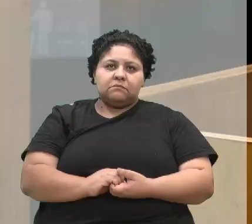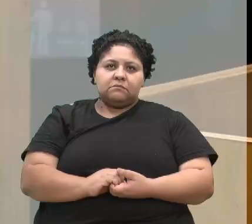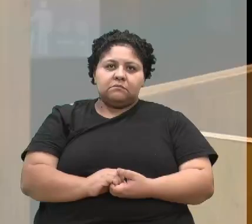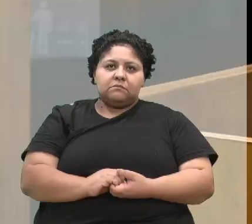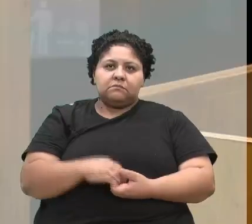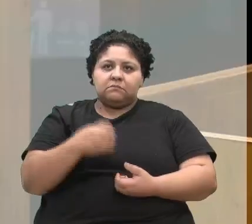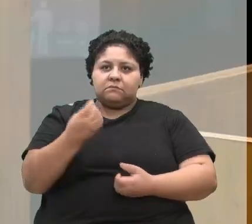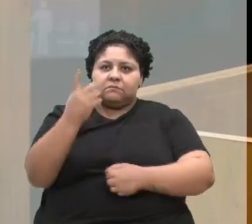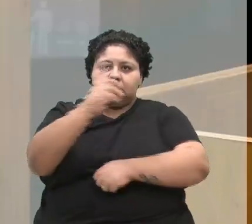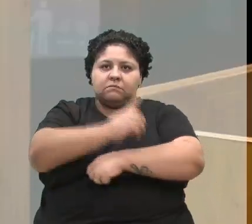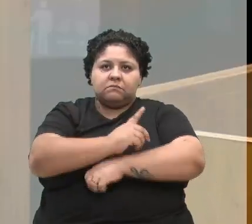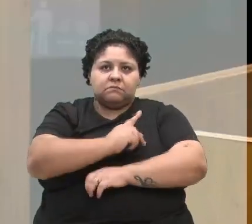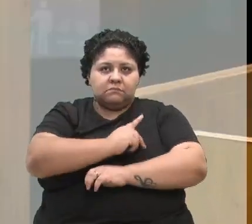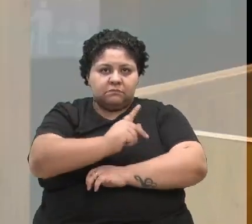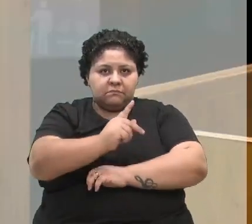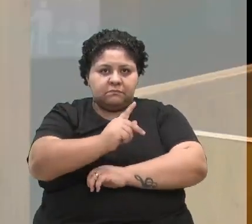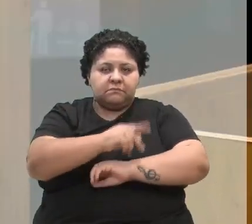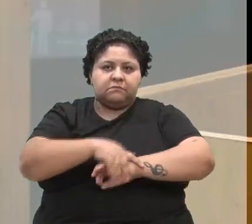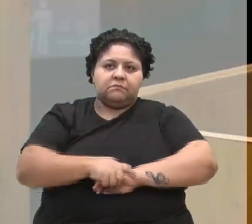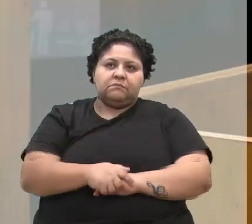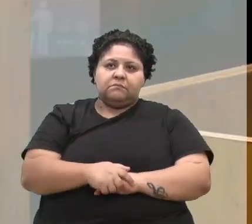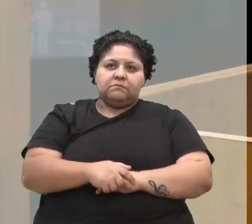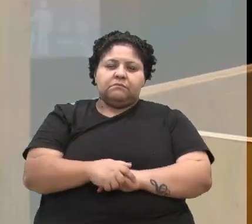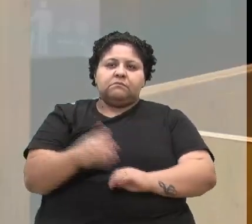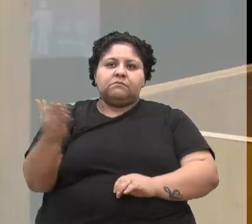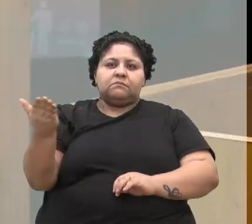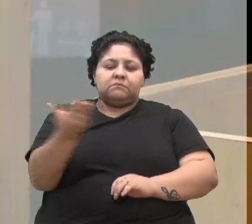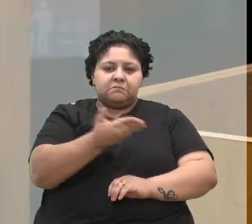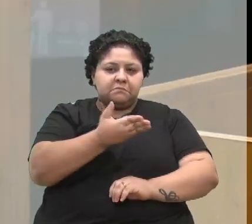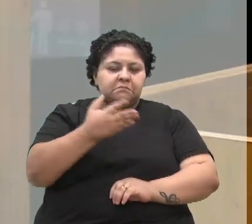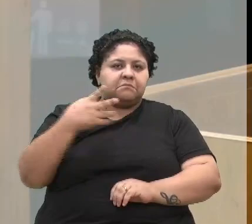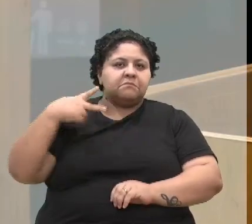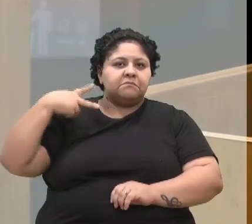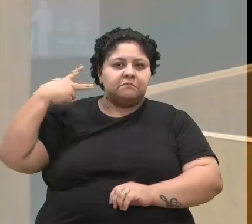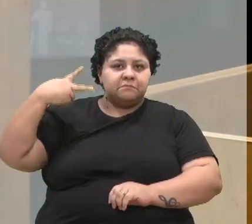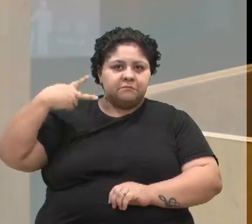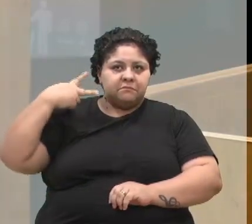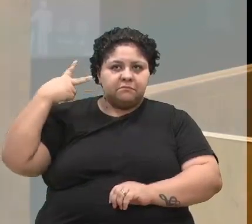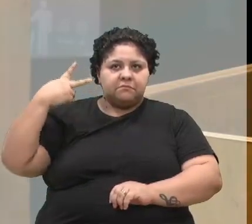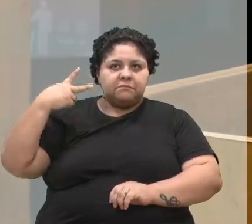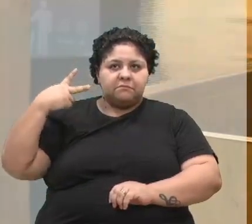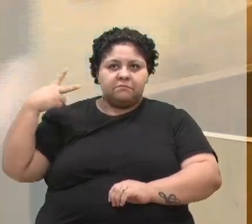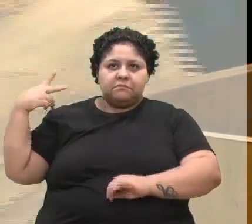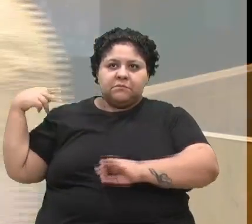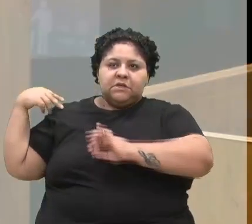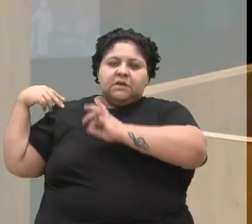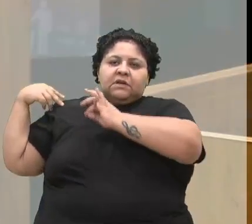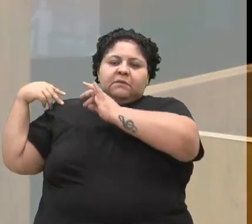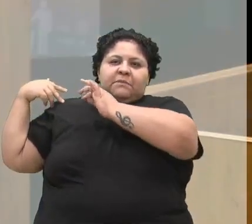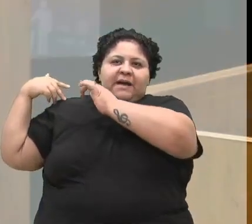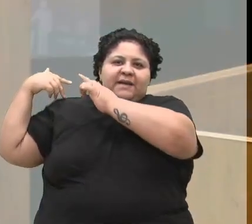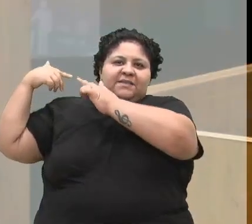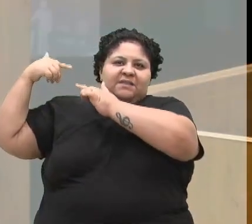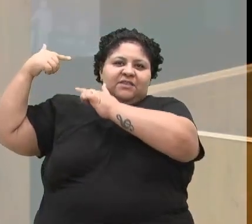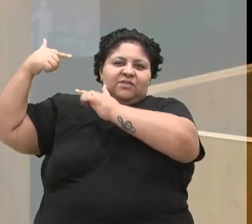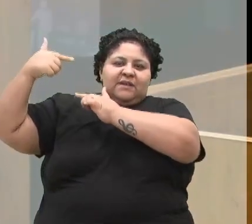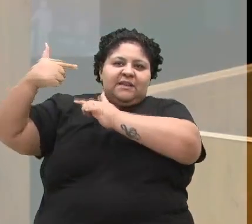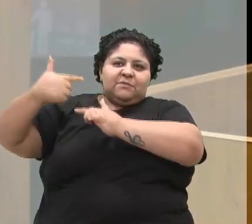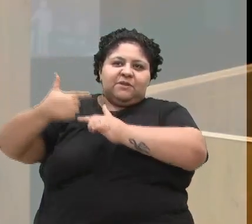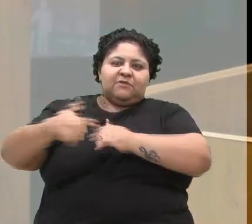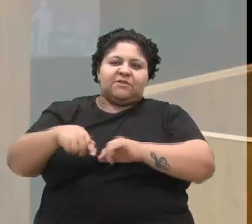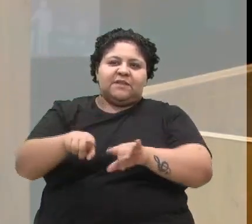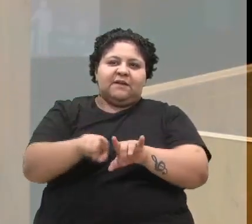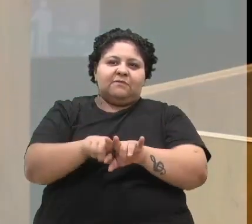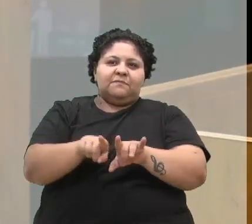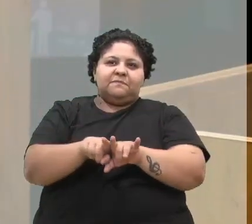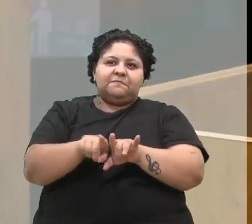Bom dia, presidente, caros colegas vereadores, tradicionalistas presentes,